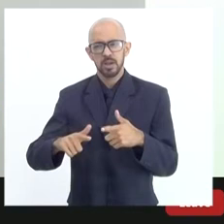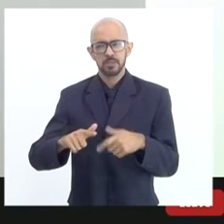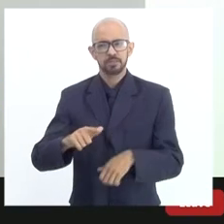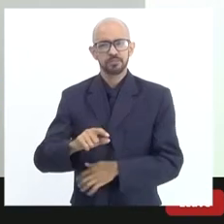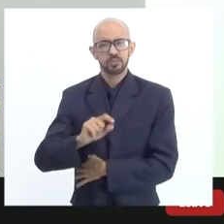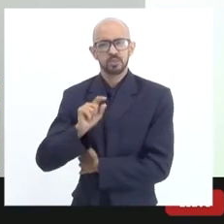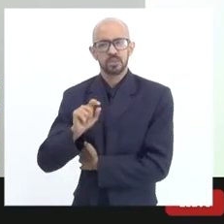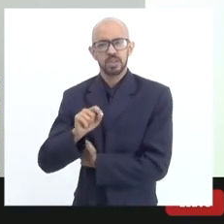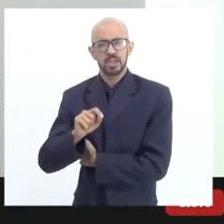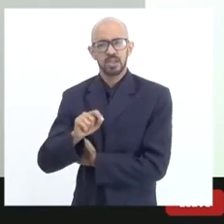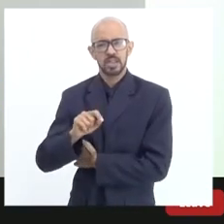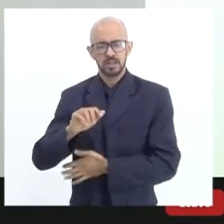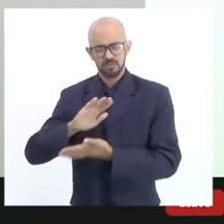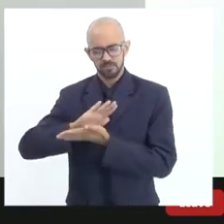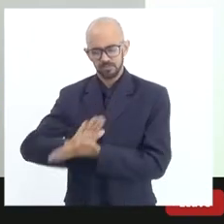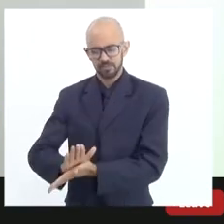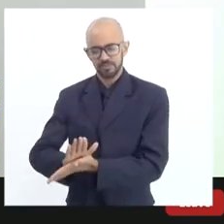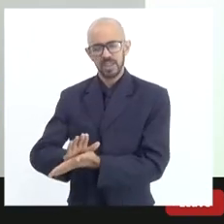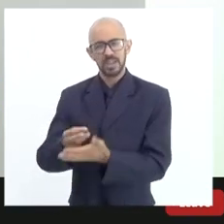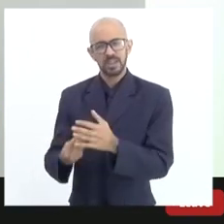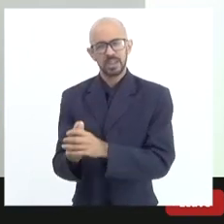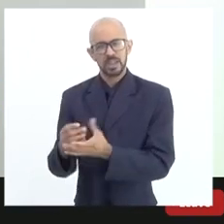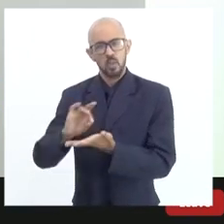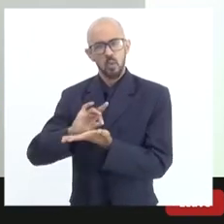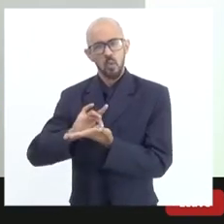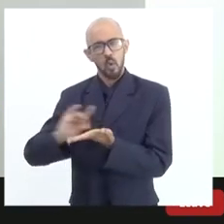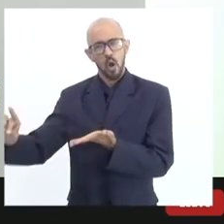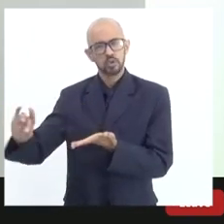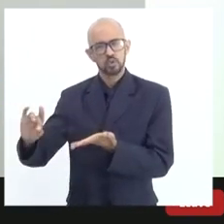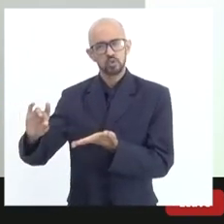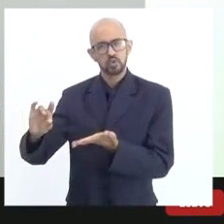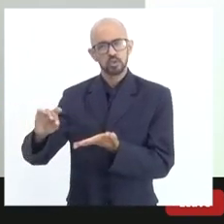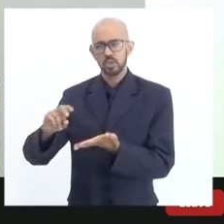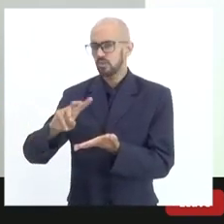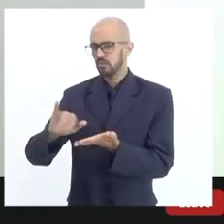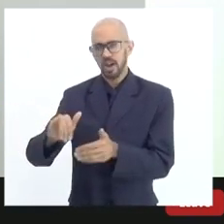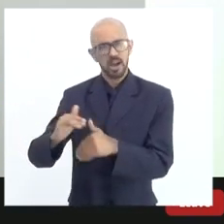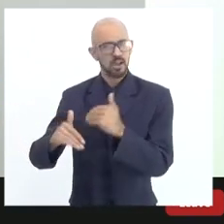da intolerância acaba gerando um ódio que não leva ninguém a